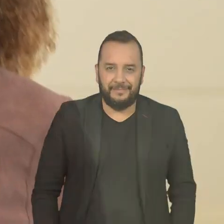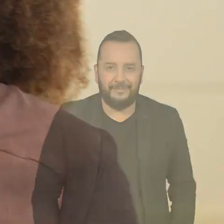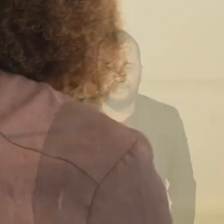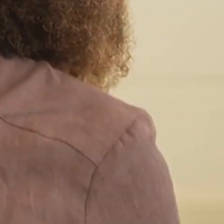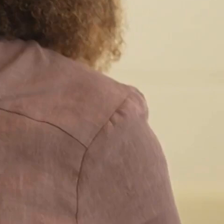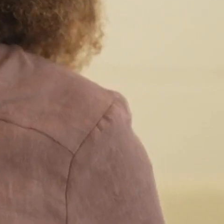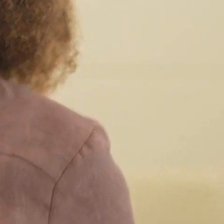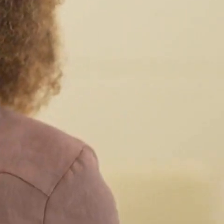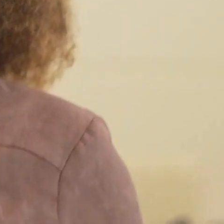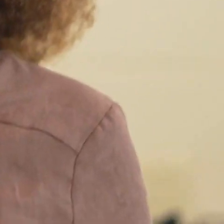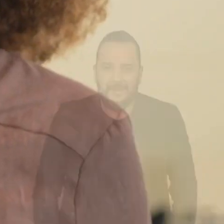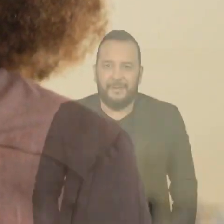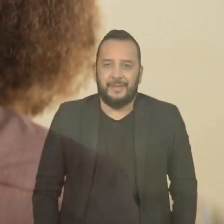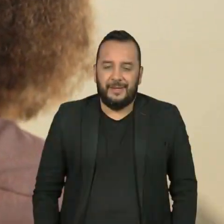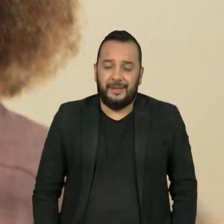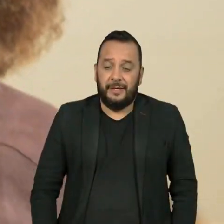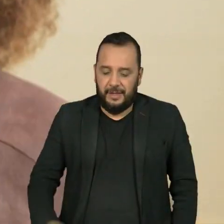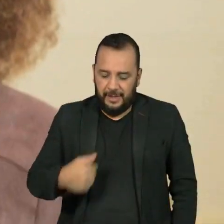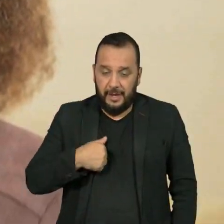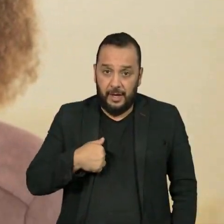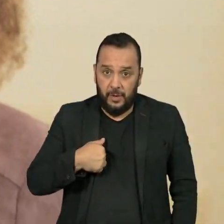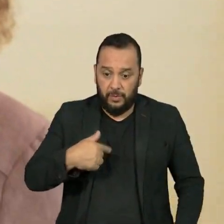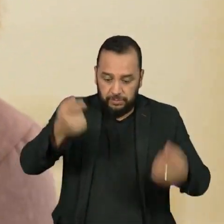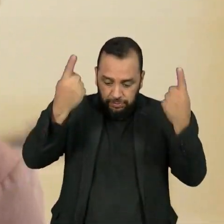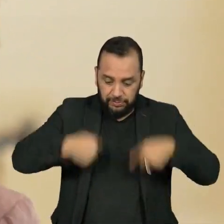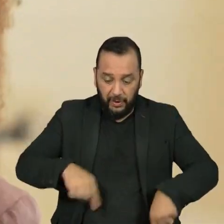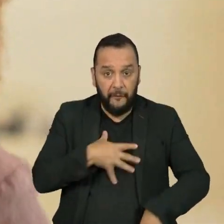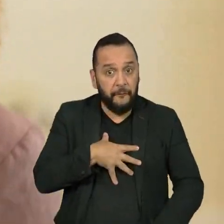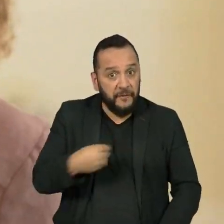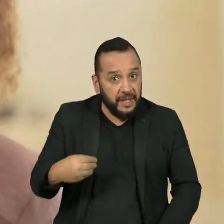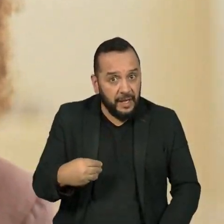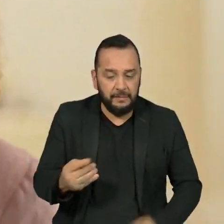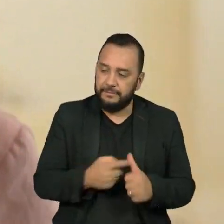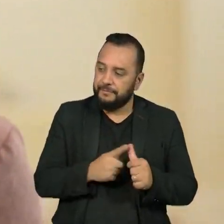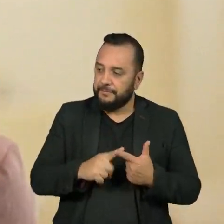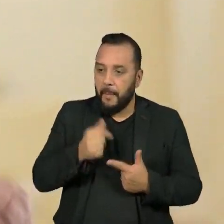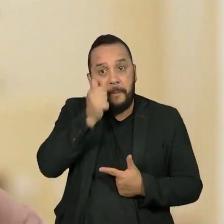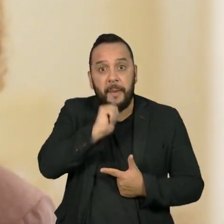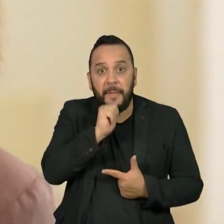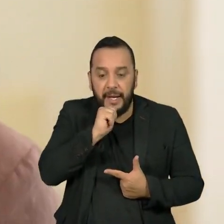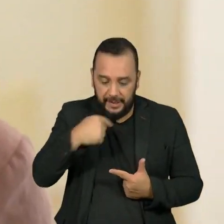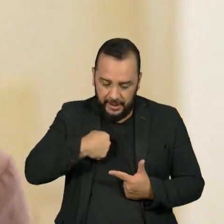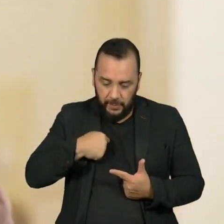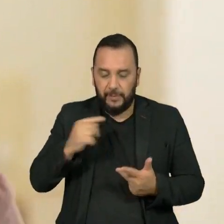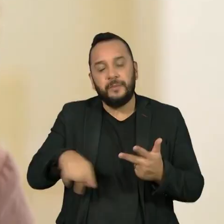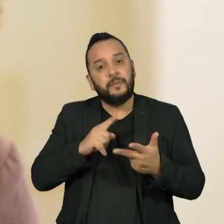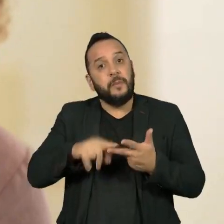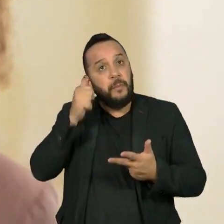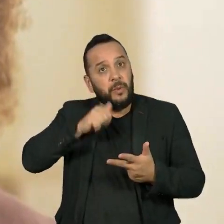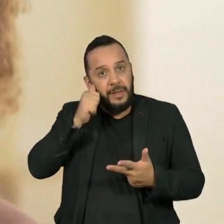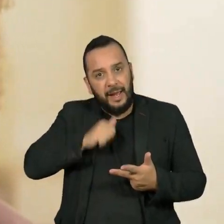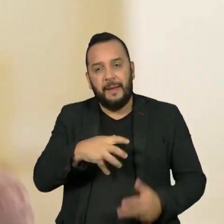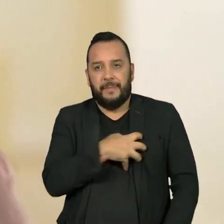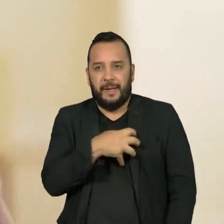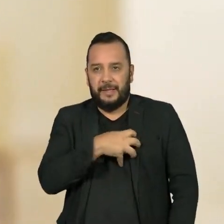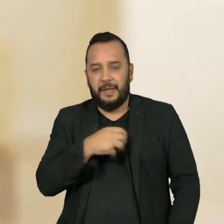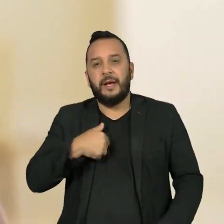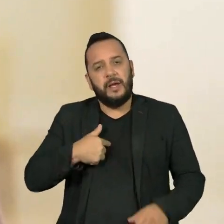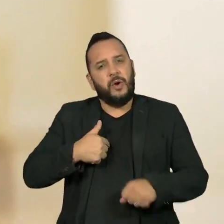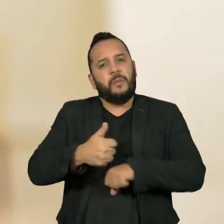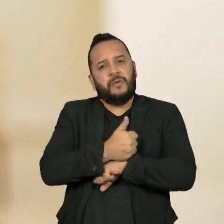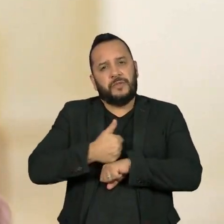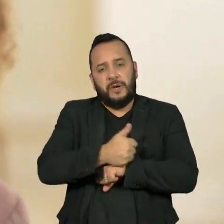Eu sou filha, mãe, mulher, baiana, especialista em inovação, continente